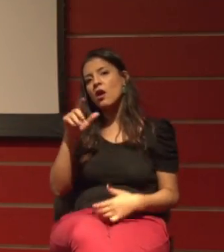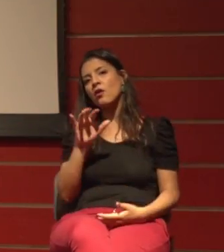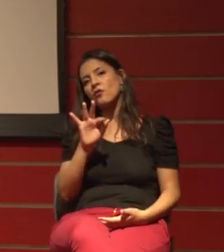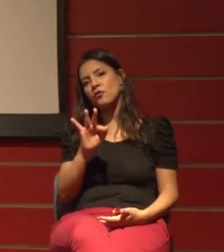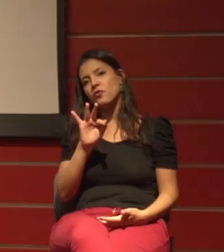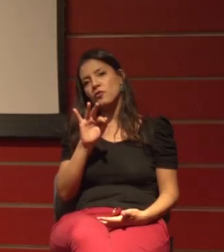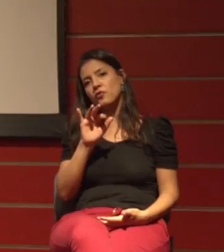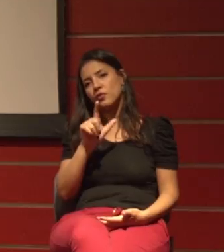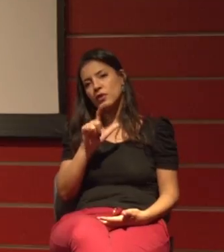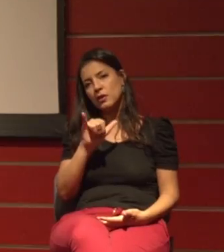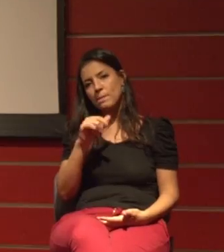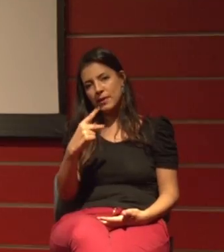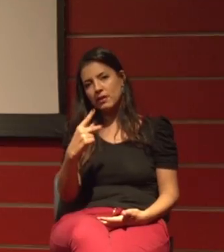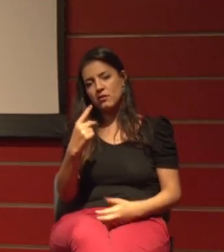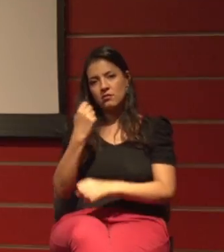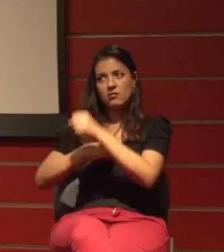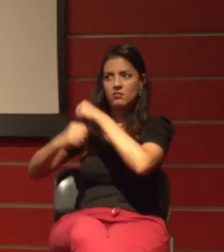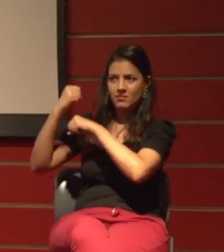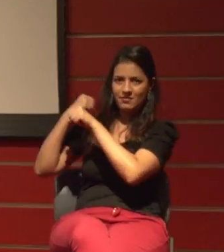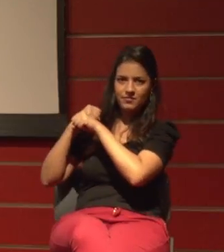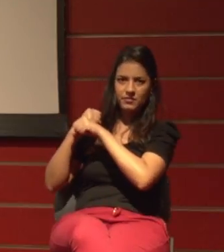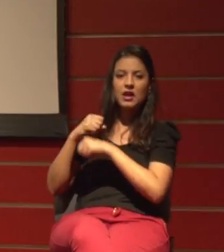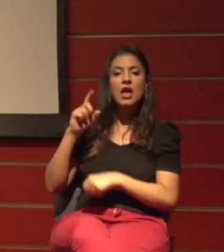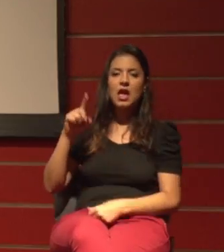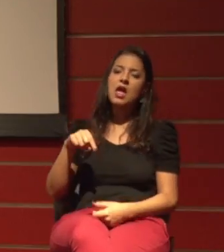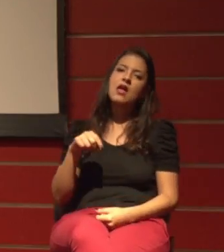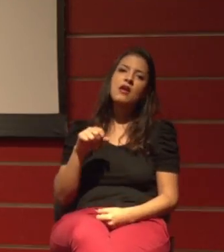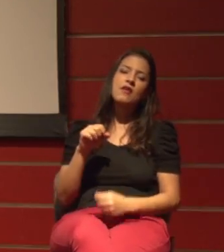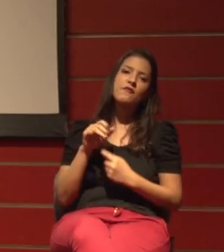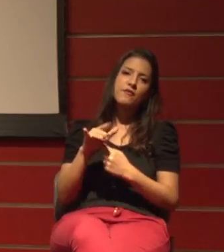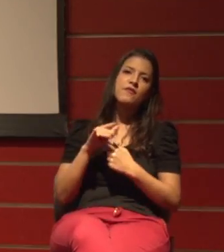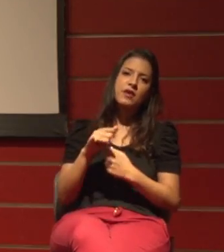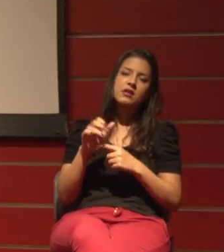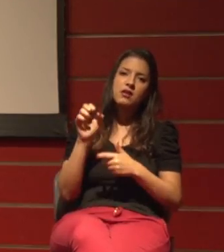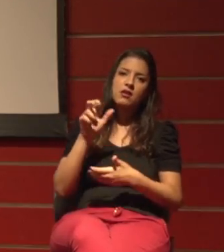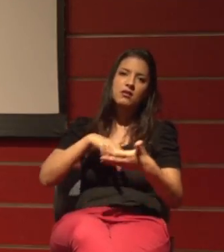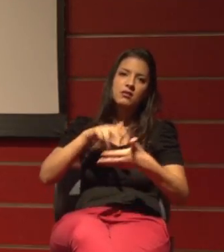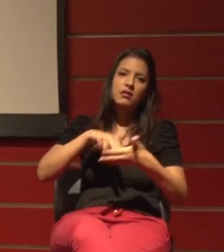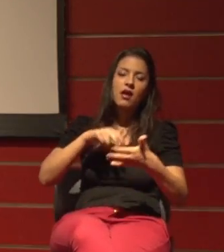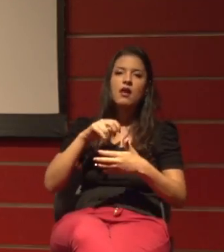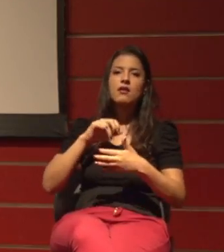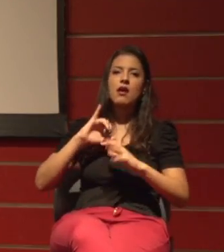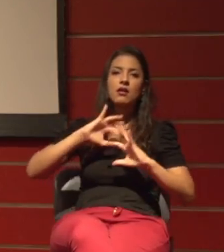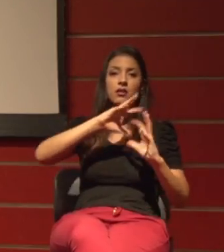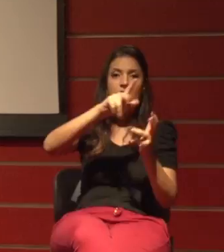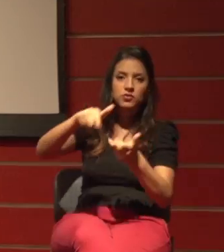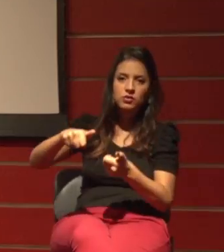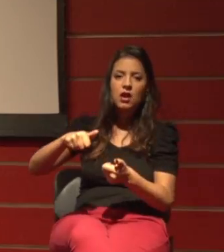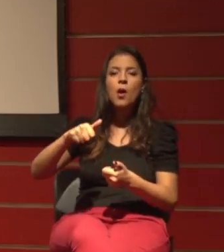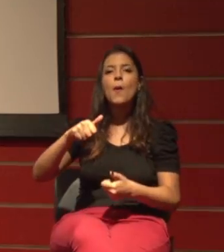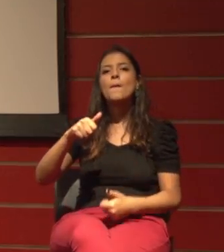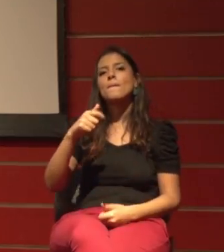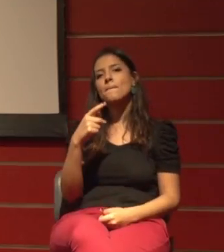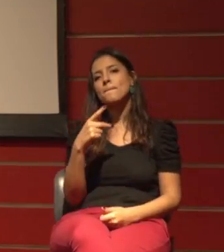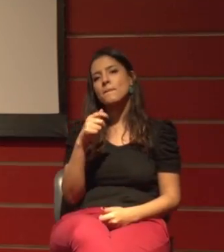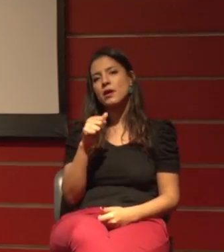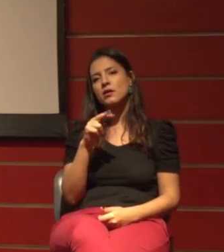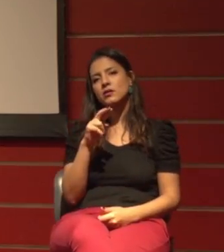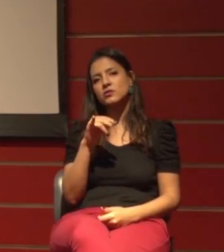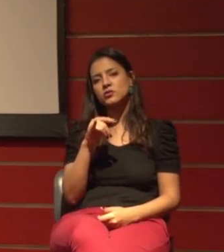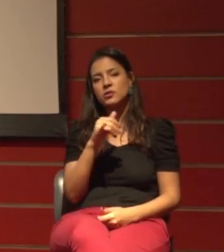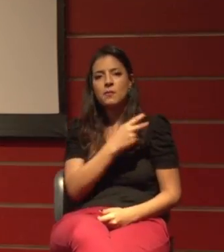né a feira literária internacional de Parati onde eh não foi convidado nenhum escritor